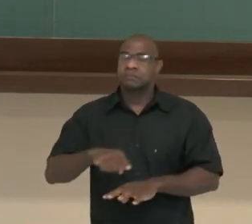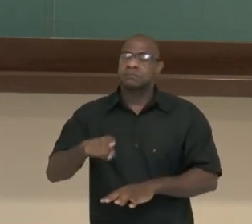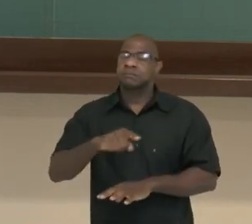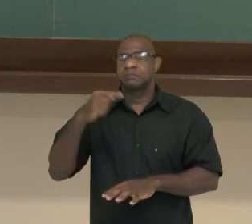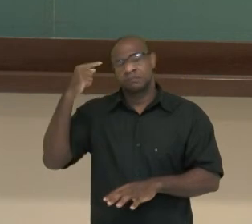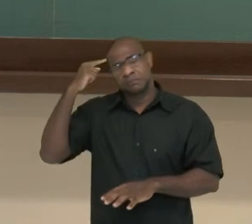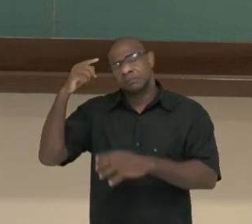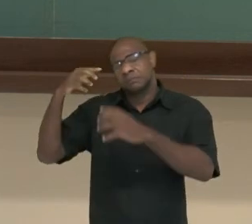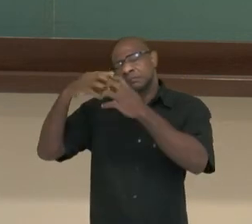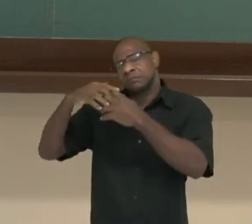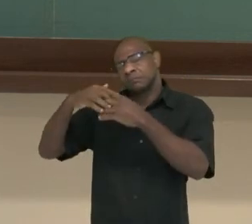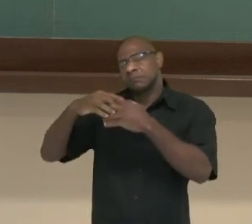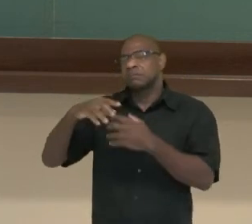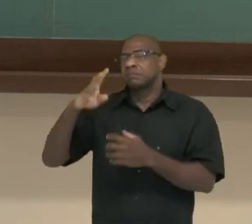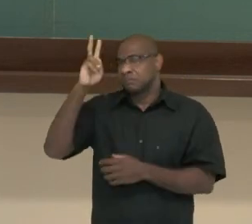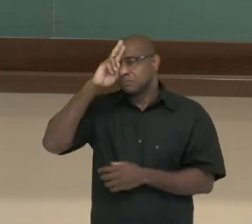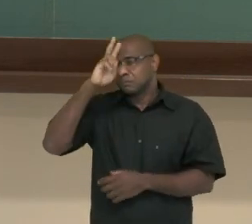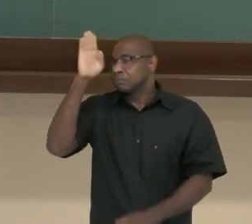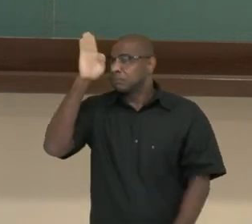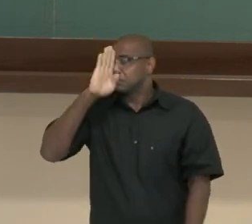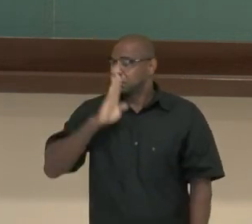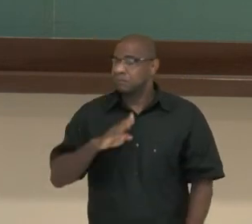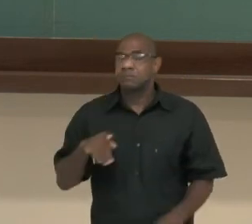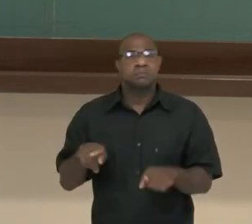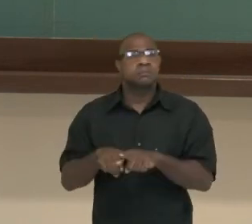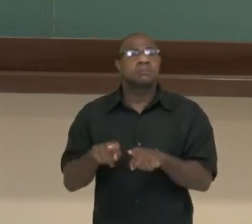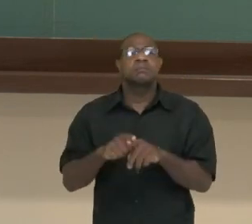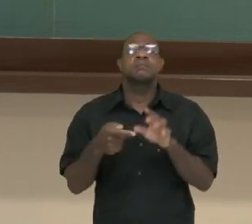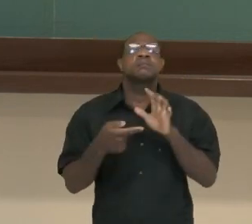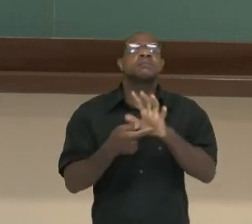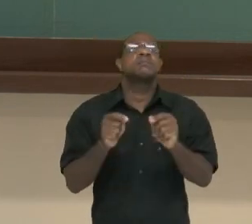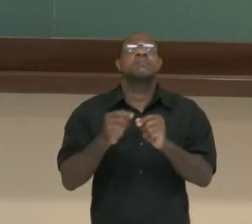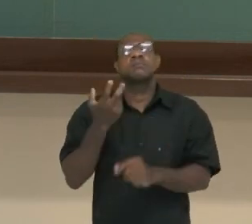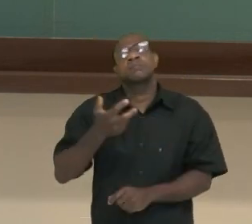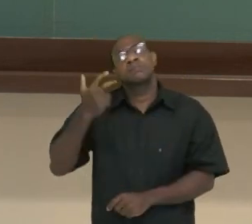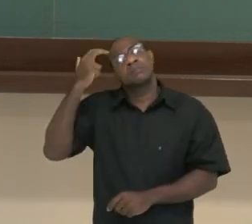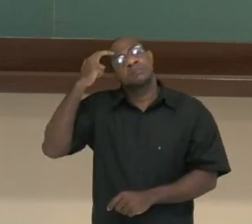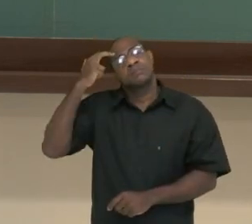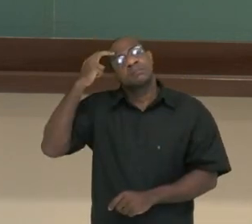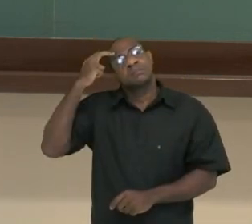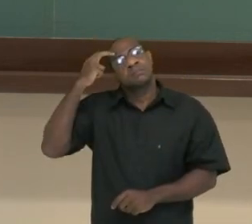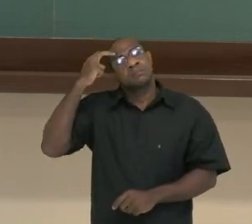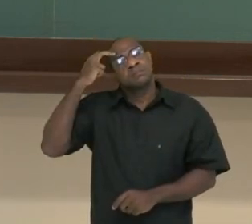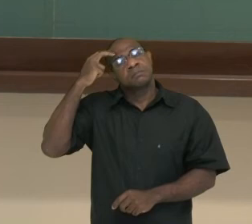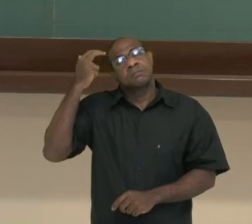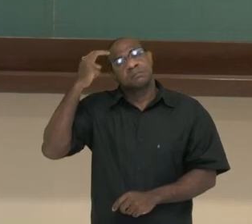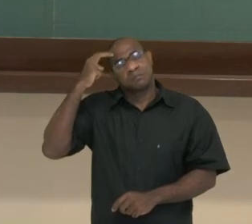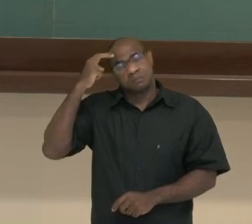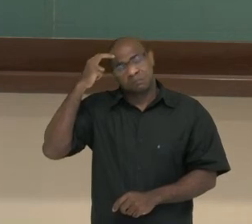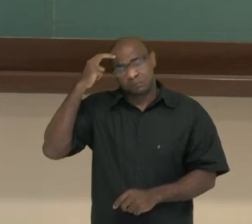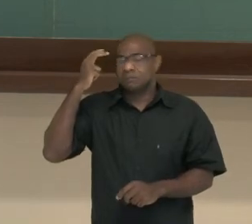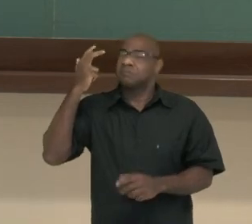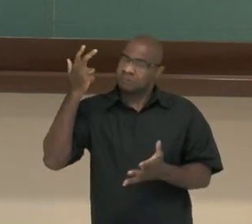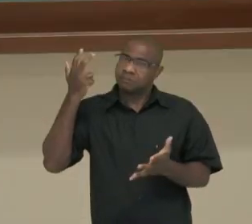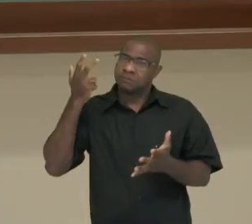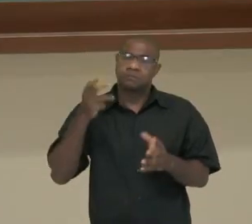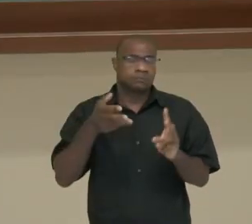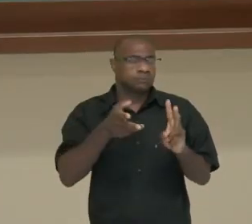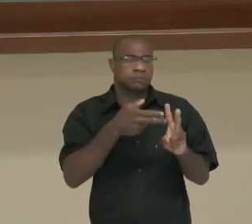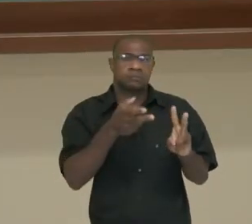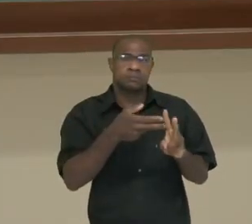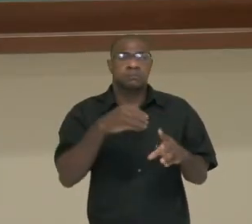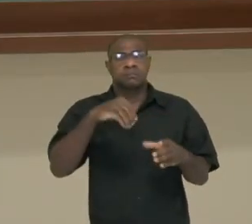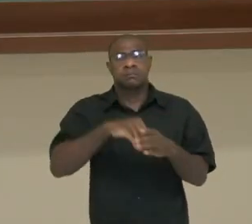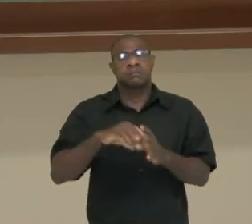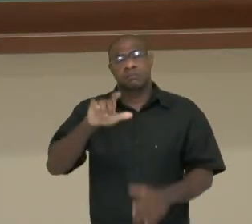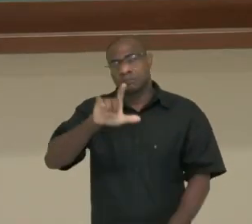reflitam sobre a história do Brasil e a representação das culturas indígenas em nossa literatura. Como que eu vou fazer isso,